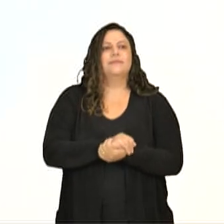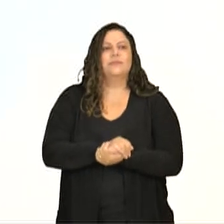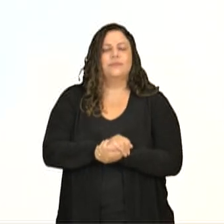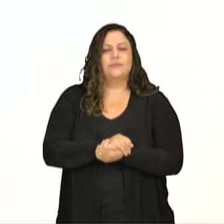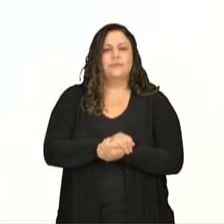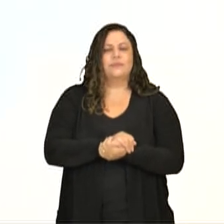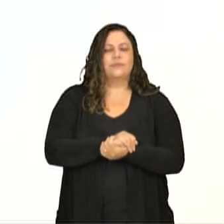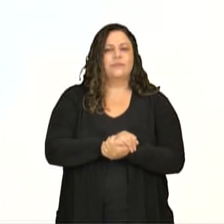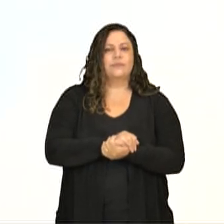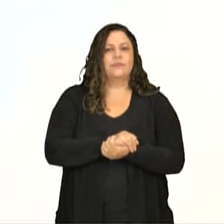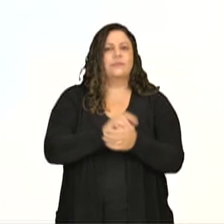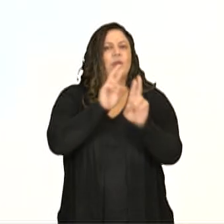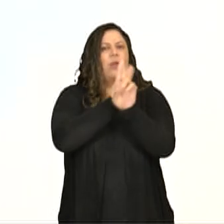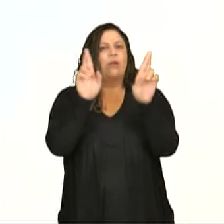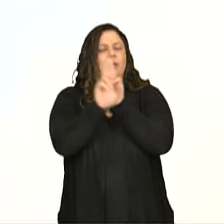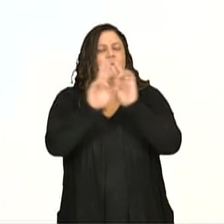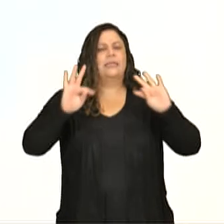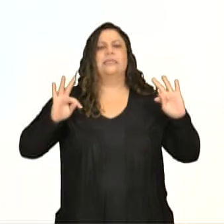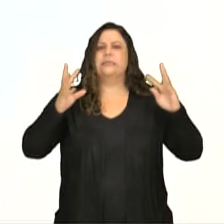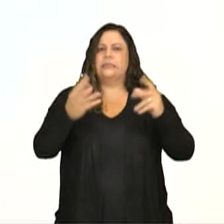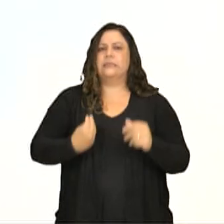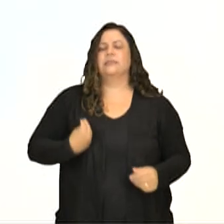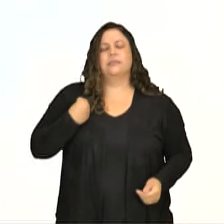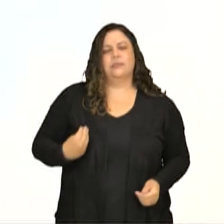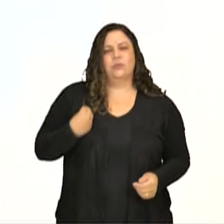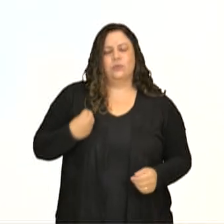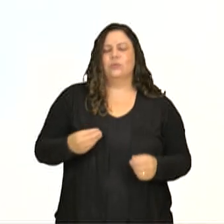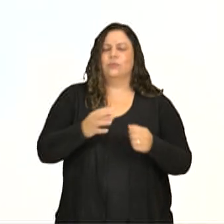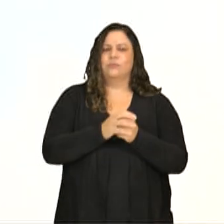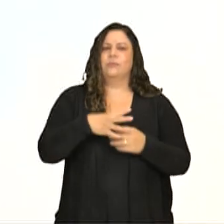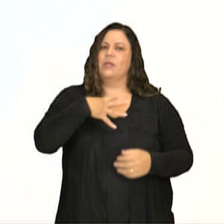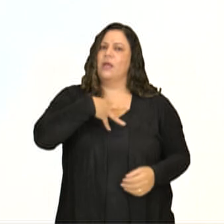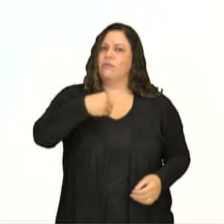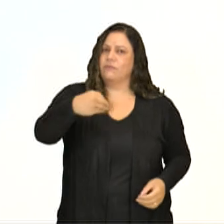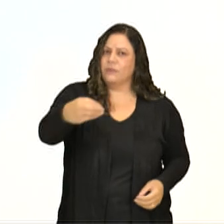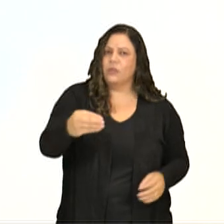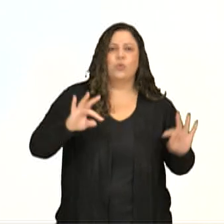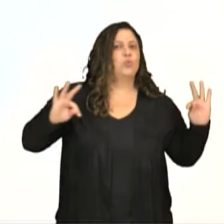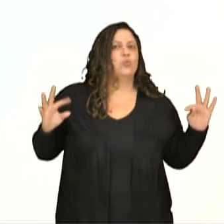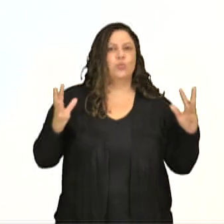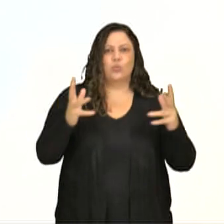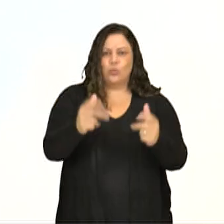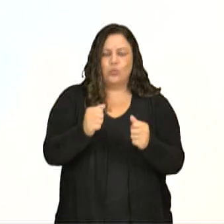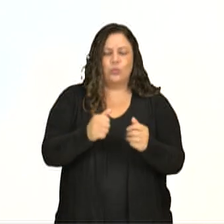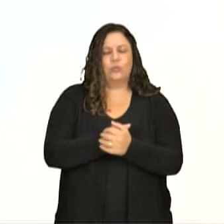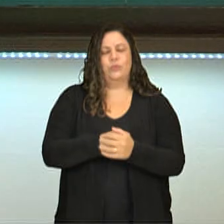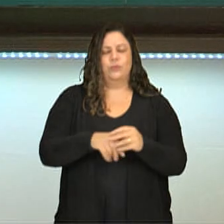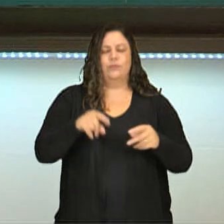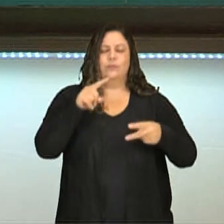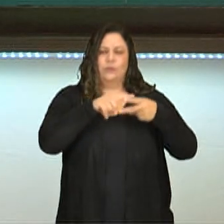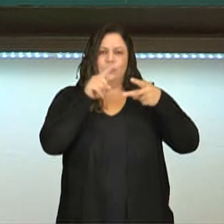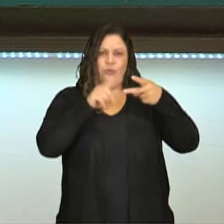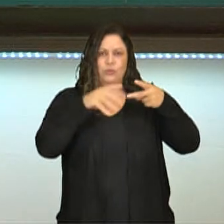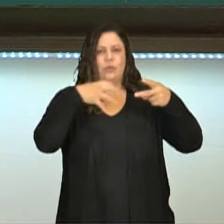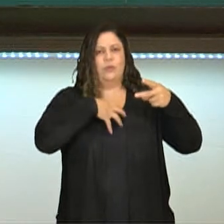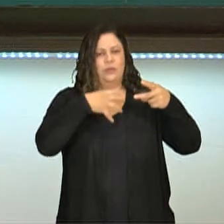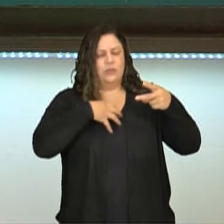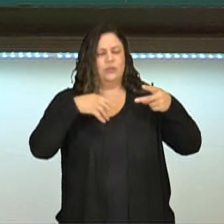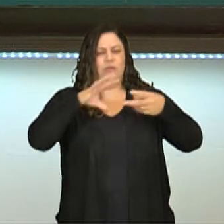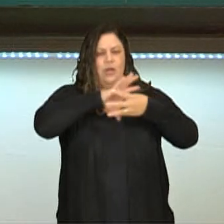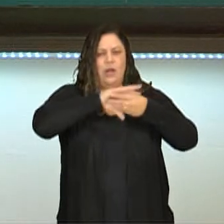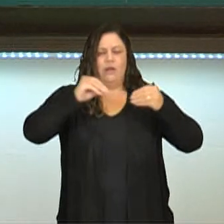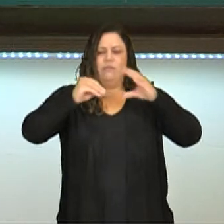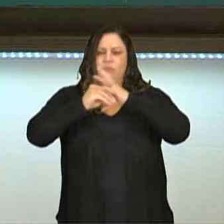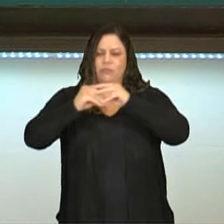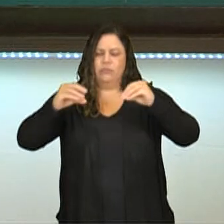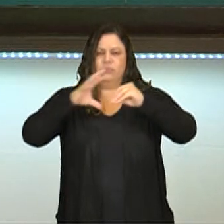Aqui, com relação a isso, todos os seres também se reproduzem, aí, como eu falei, de maneira assexuada, onde ele se duplica, ele cria um